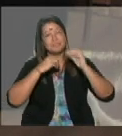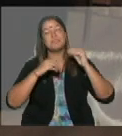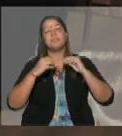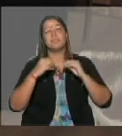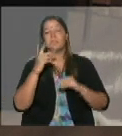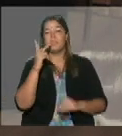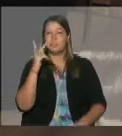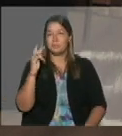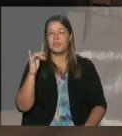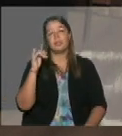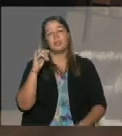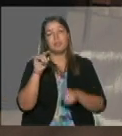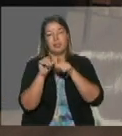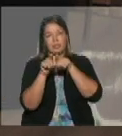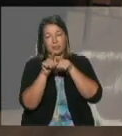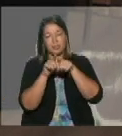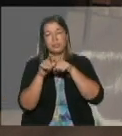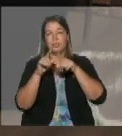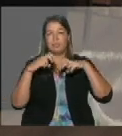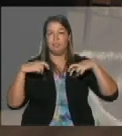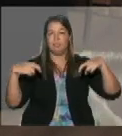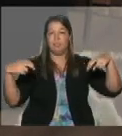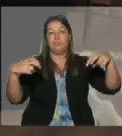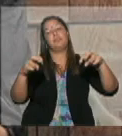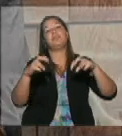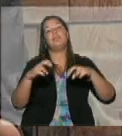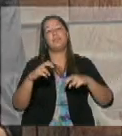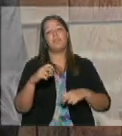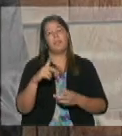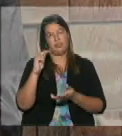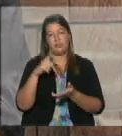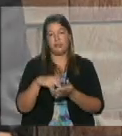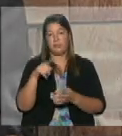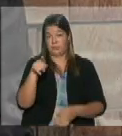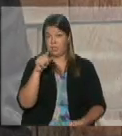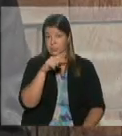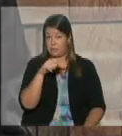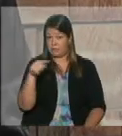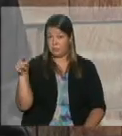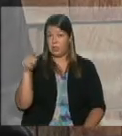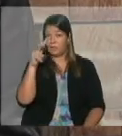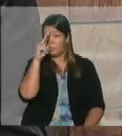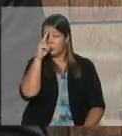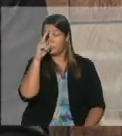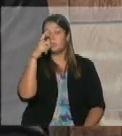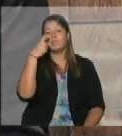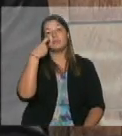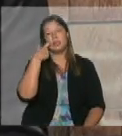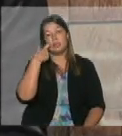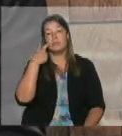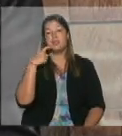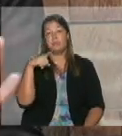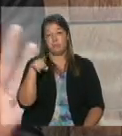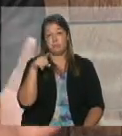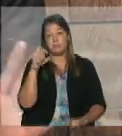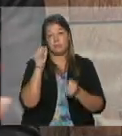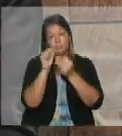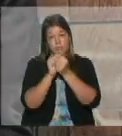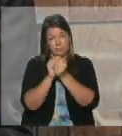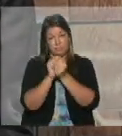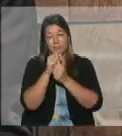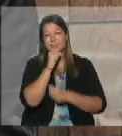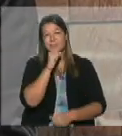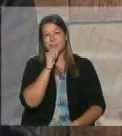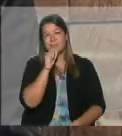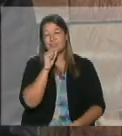os juntos, irmãos. Na verdade, tudo. você passava a semana com ela e o final de semana todo mundo junto. Todo mundo junto. Então isso não funcionou. te deu nenhum